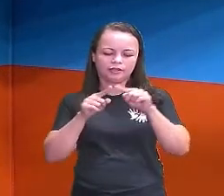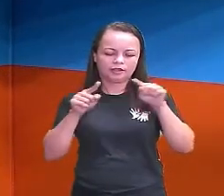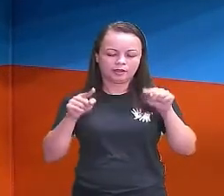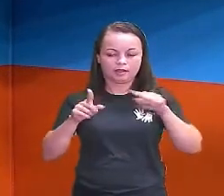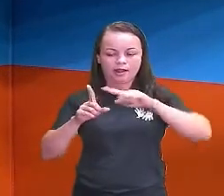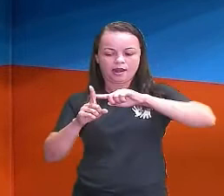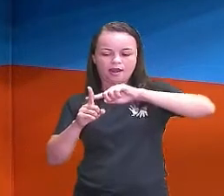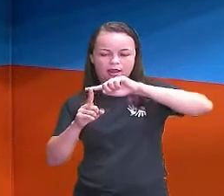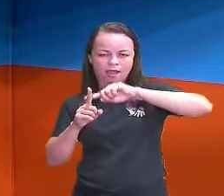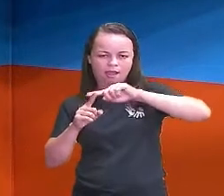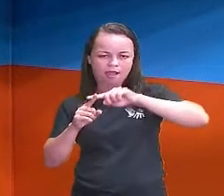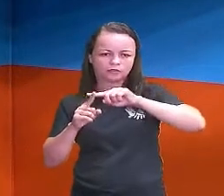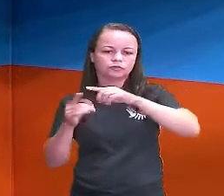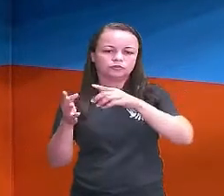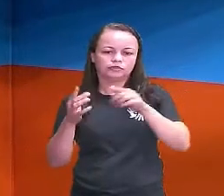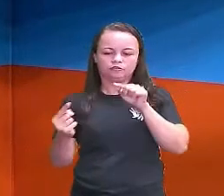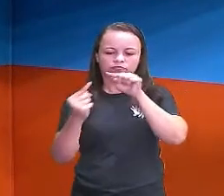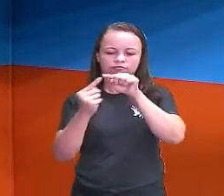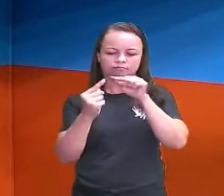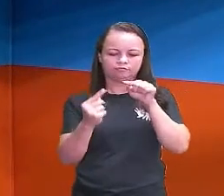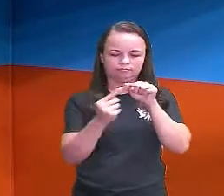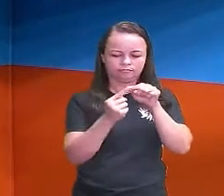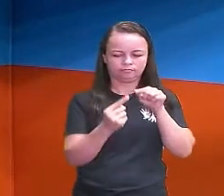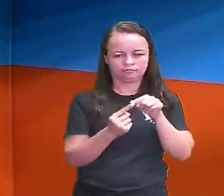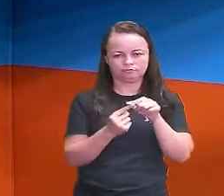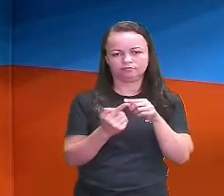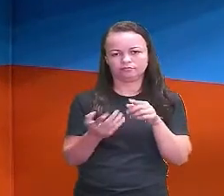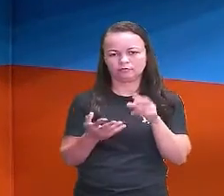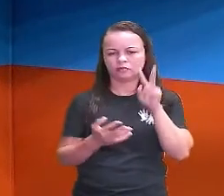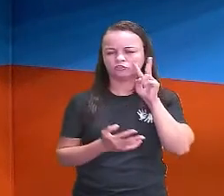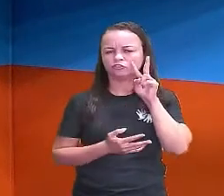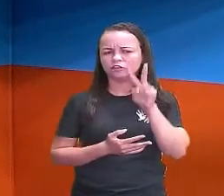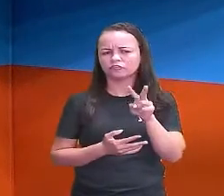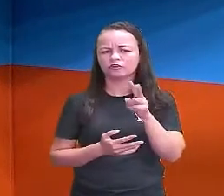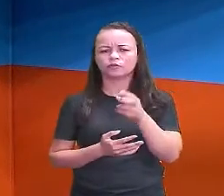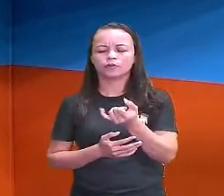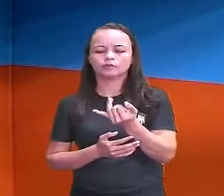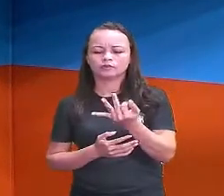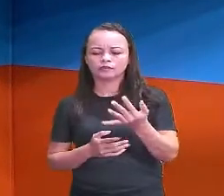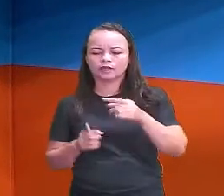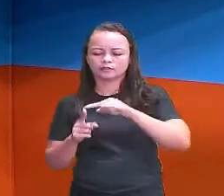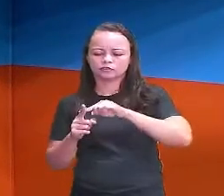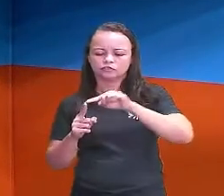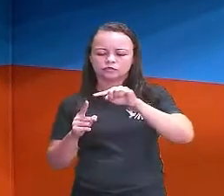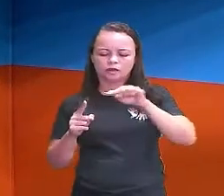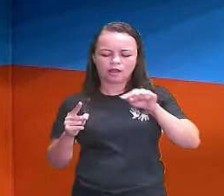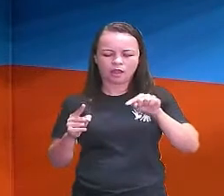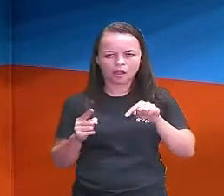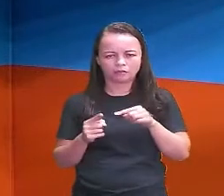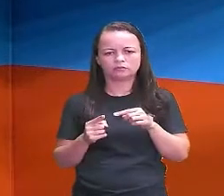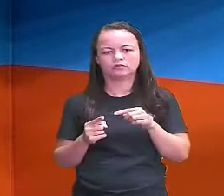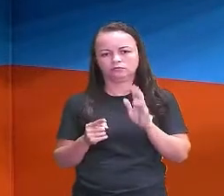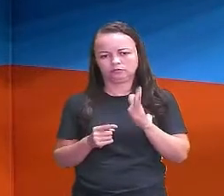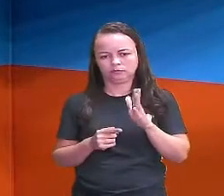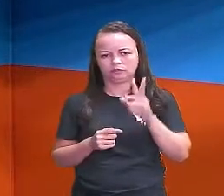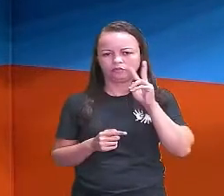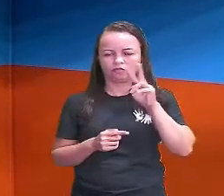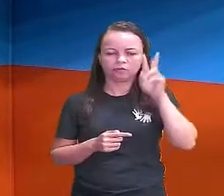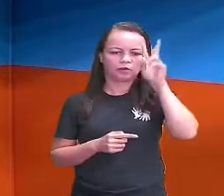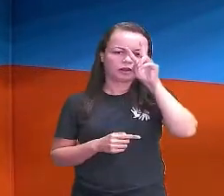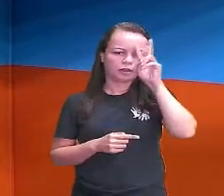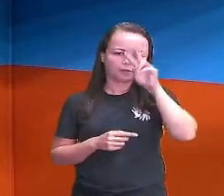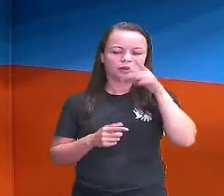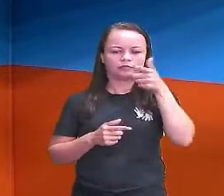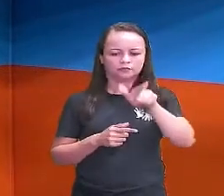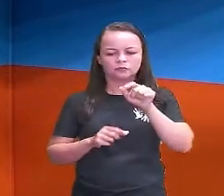vértices, tá certo? Então, a gente já viu anteriormente a quantidade de lados dele. Mas vamos só relembrar